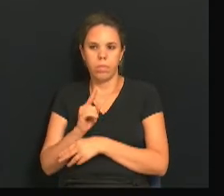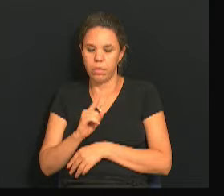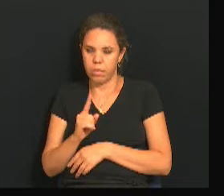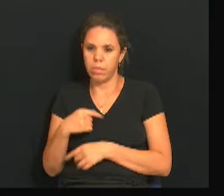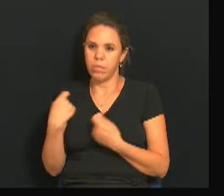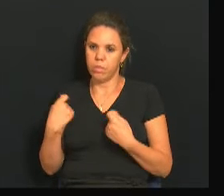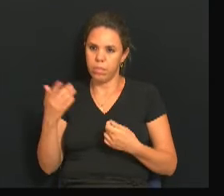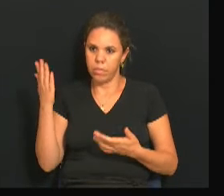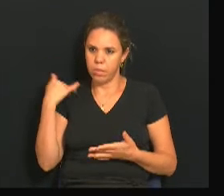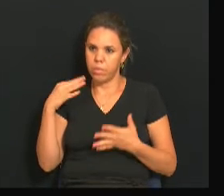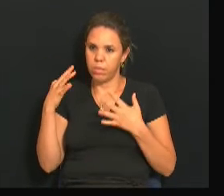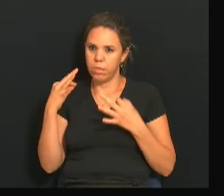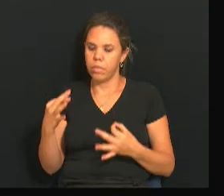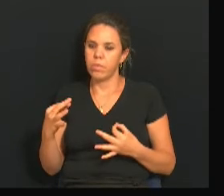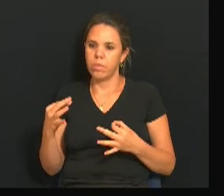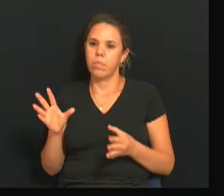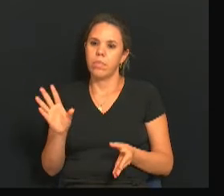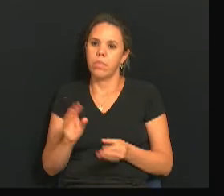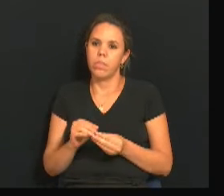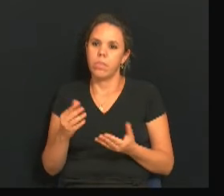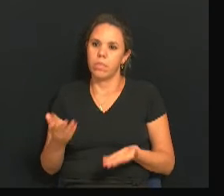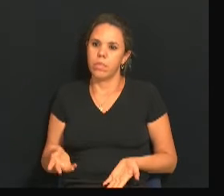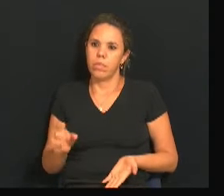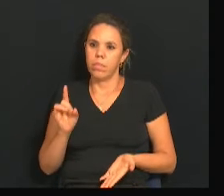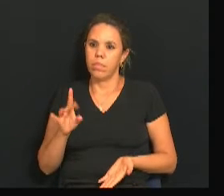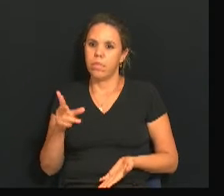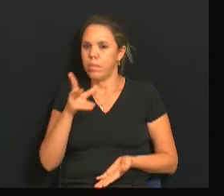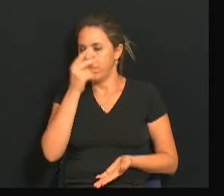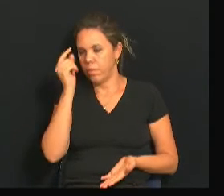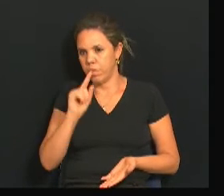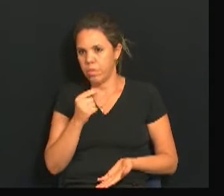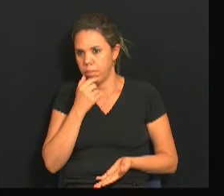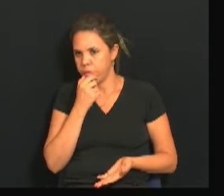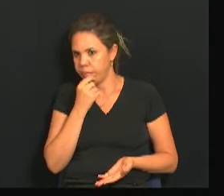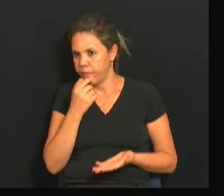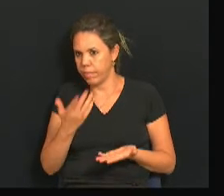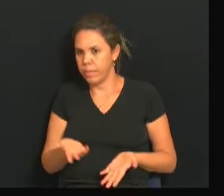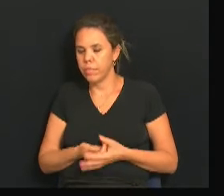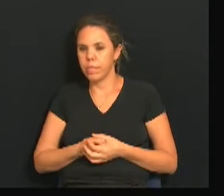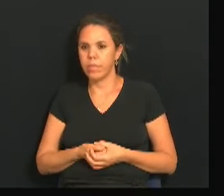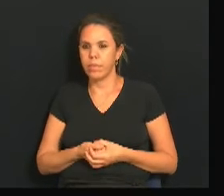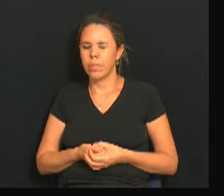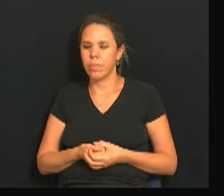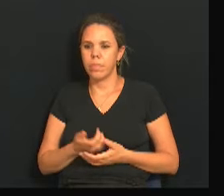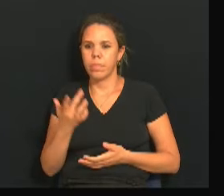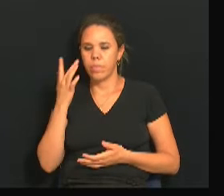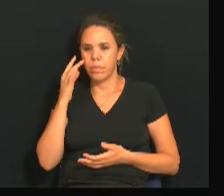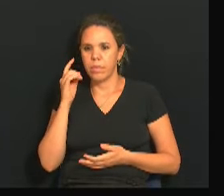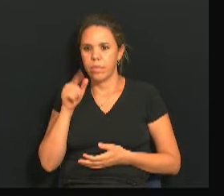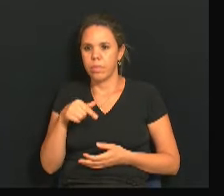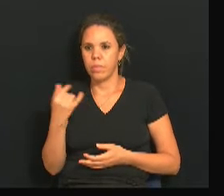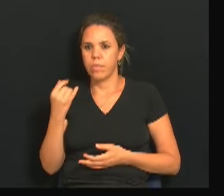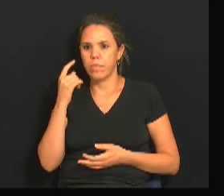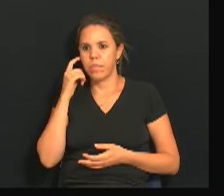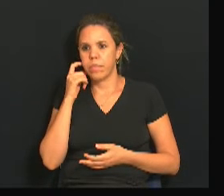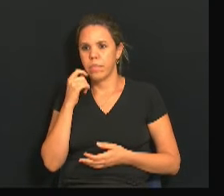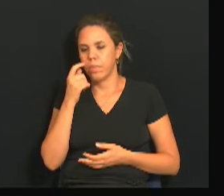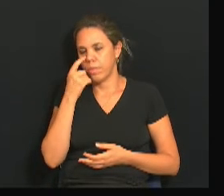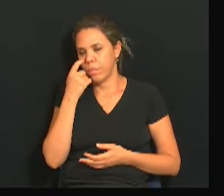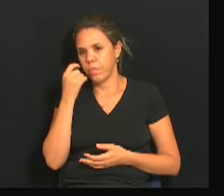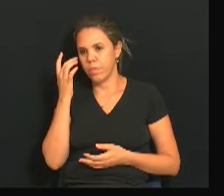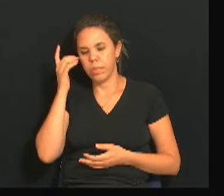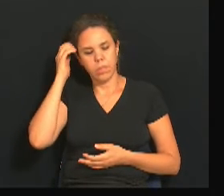ter a definição disso, né? E não apenas a prefeitura, tá? Então, acho que essa é uma questão importante. E aí eu acho